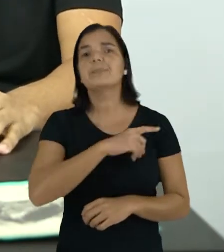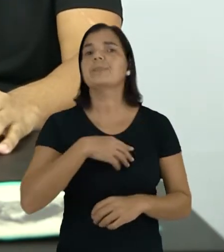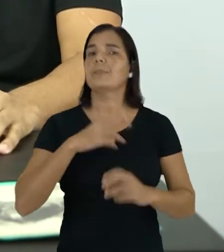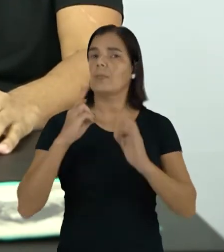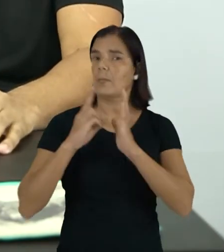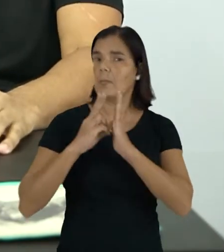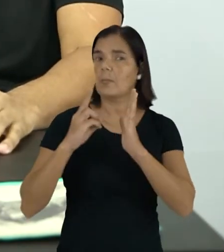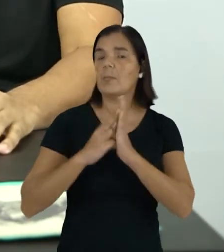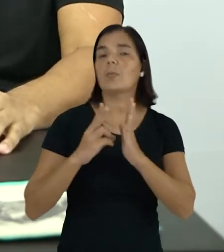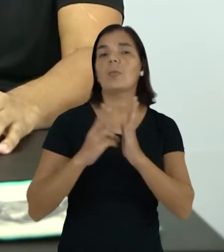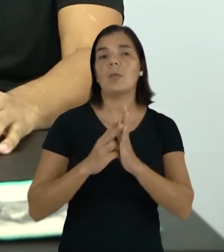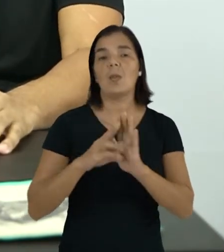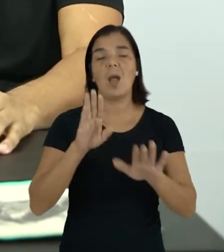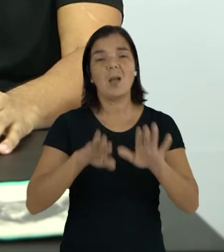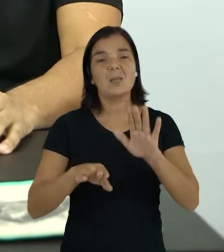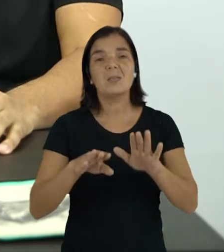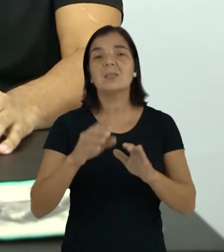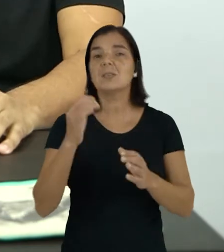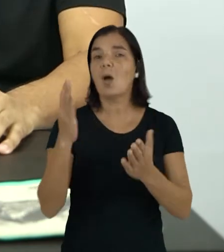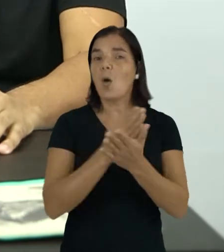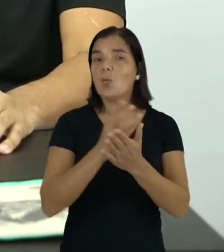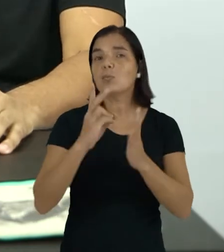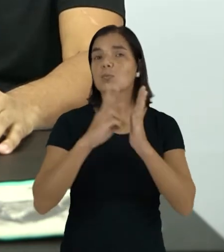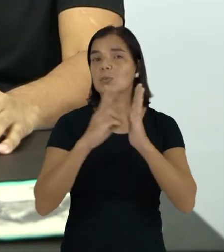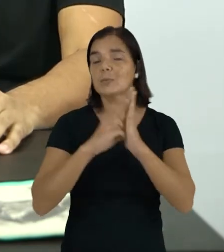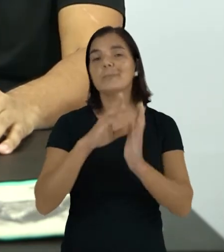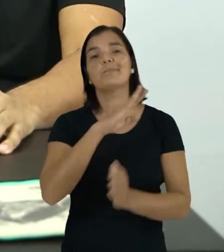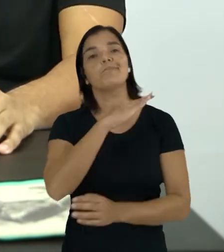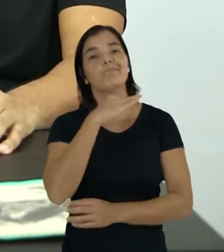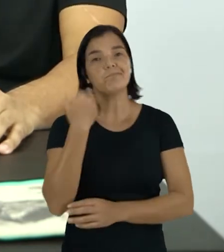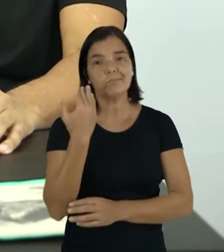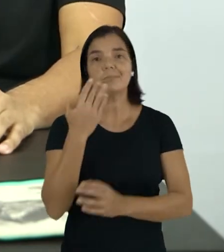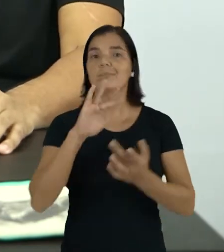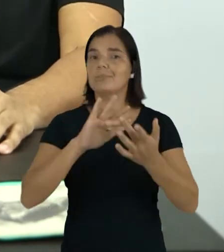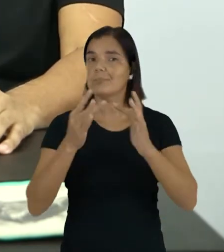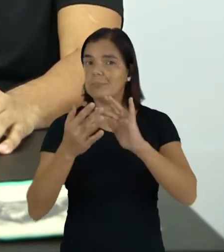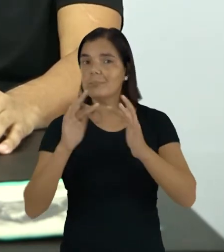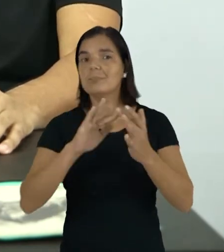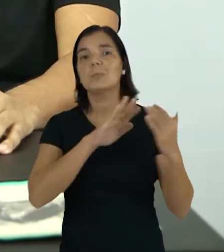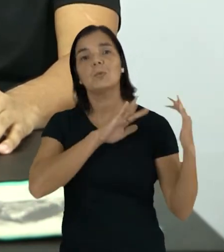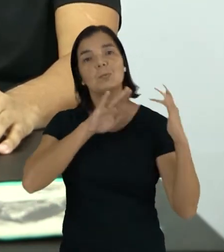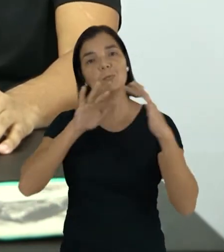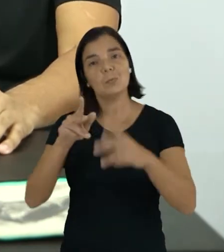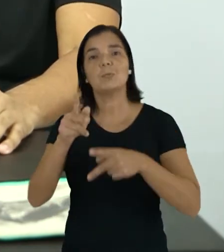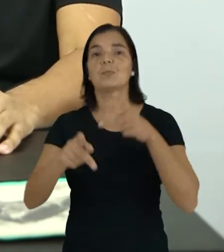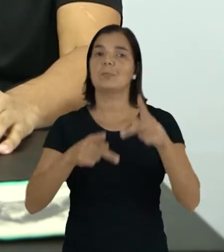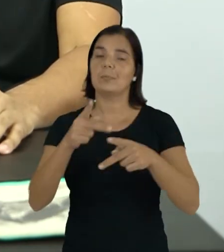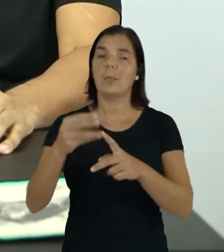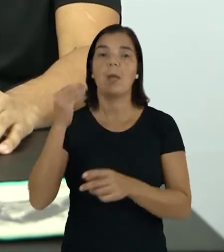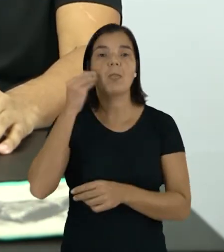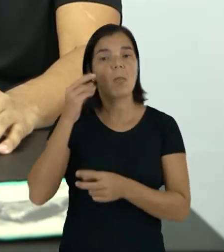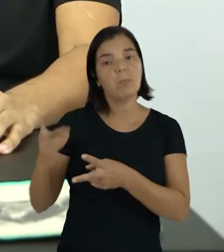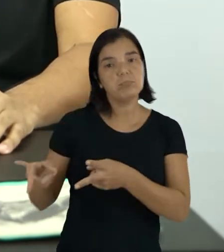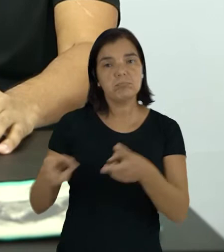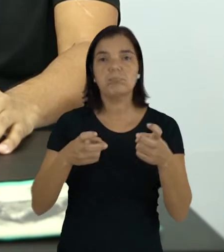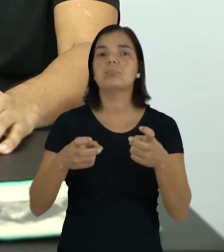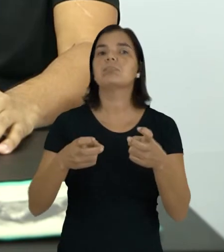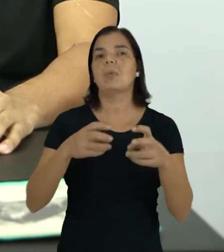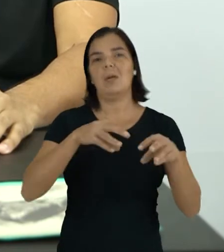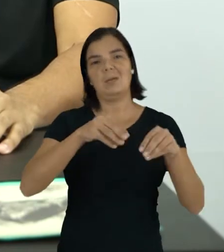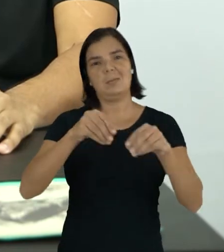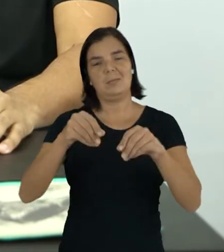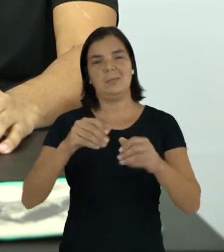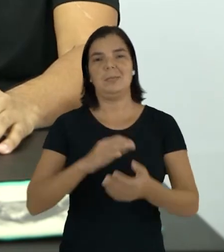os indígenas, muitos acabaram morrendo nesse contato com esses povos que acabaram chegando para tentar explorar a